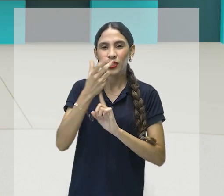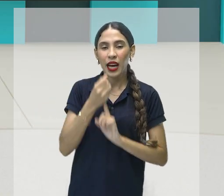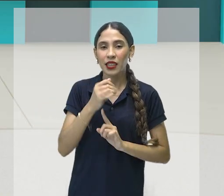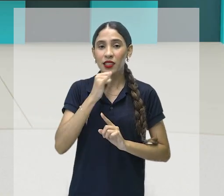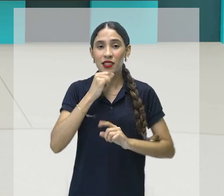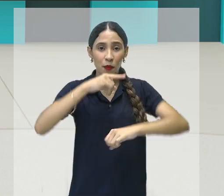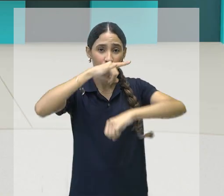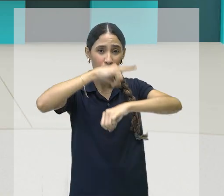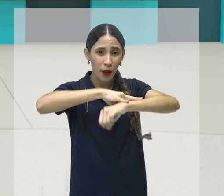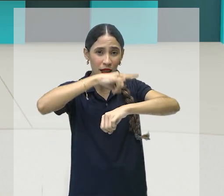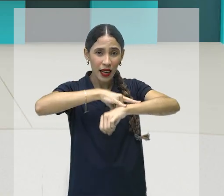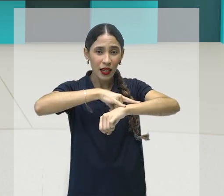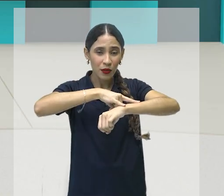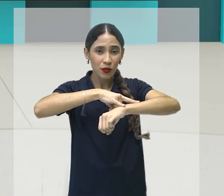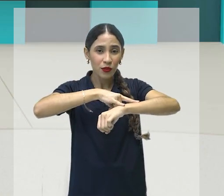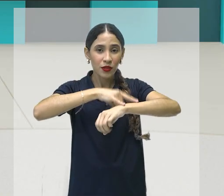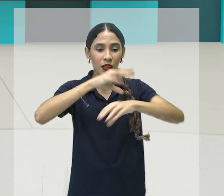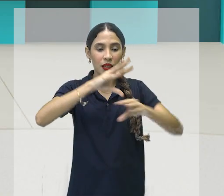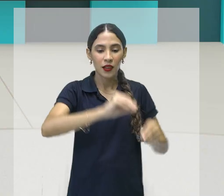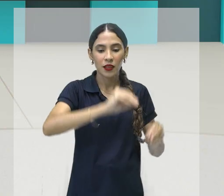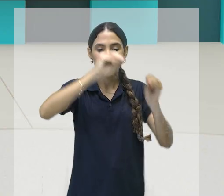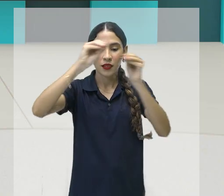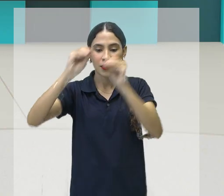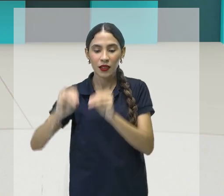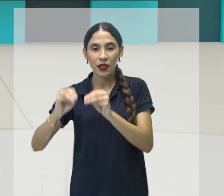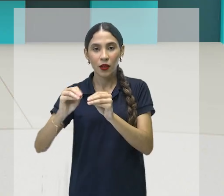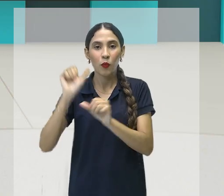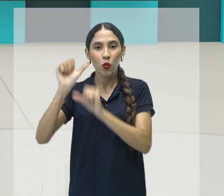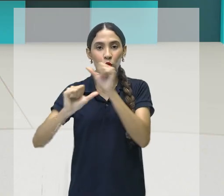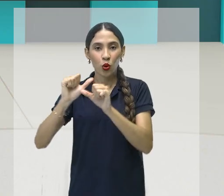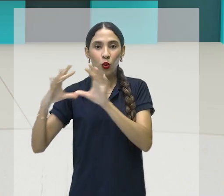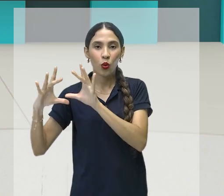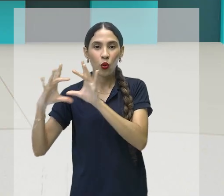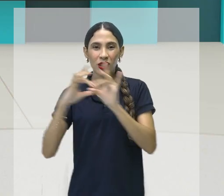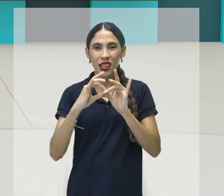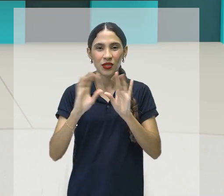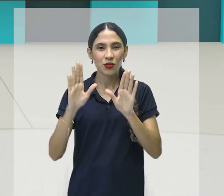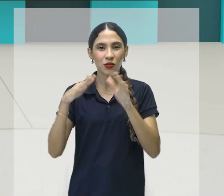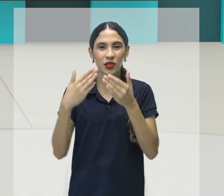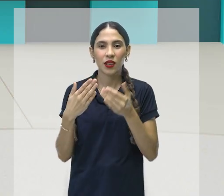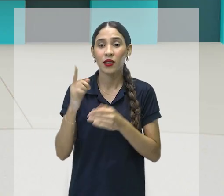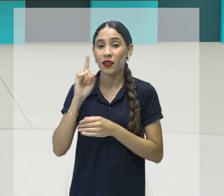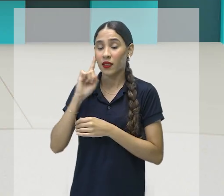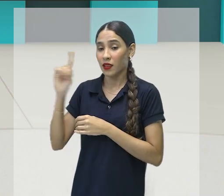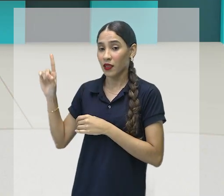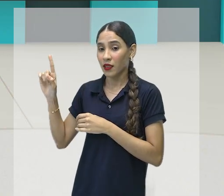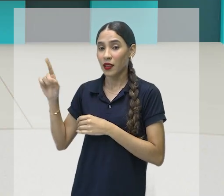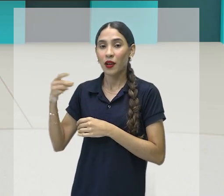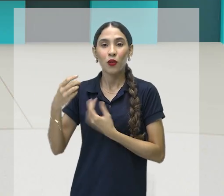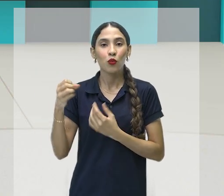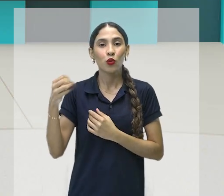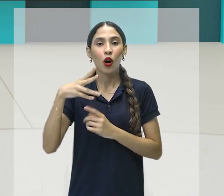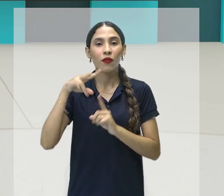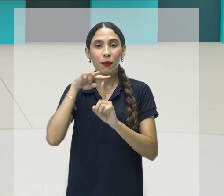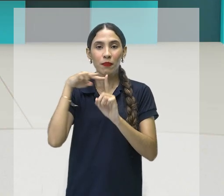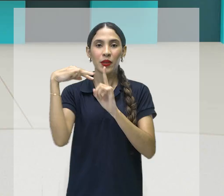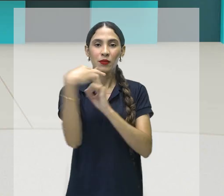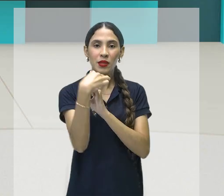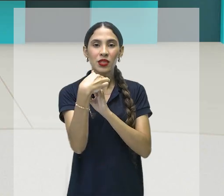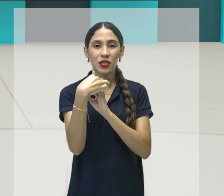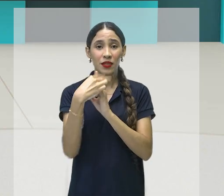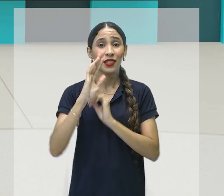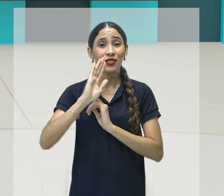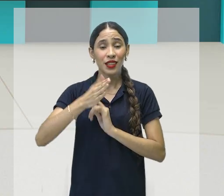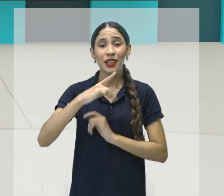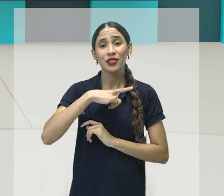ele pegou um mictório e trouxe para um outro contexto. Então, ele trouxe ali uma nova visão para